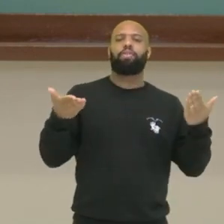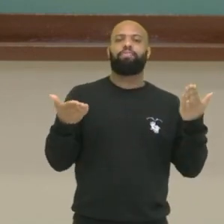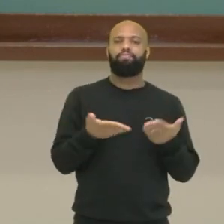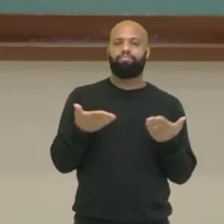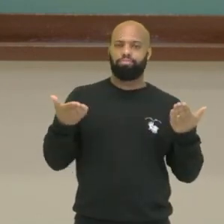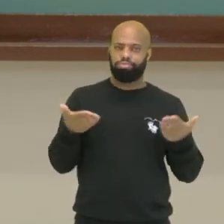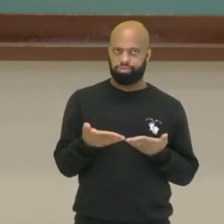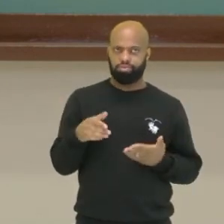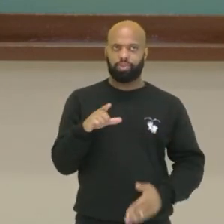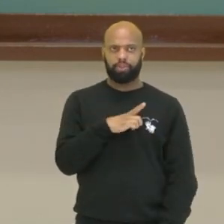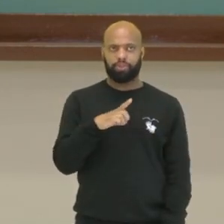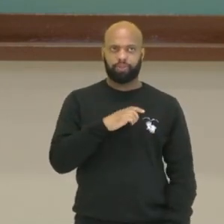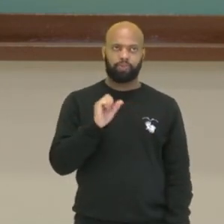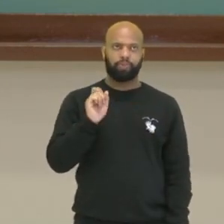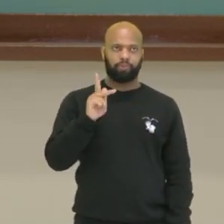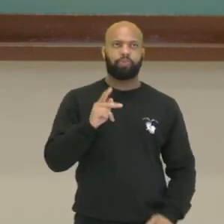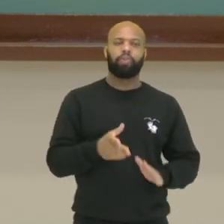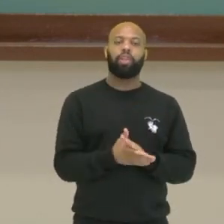dias atuais.